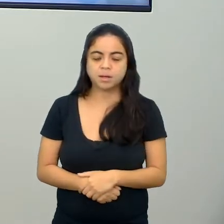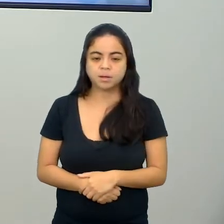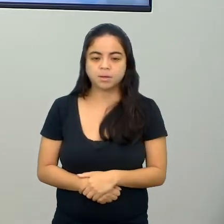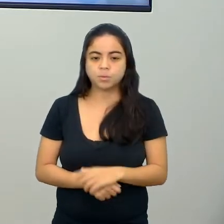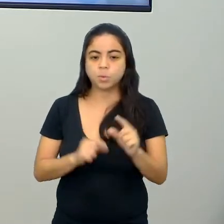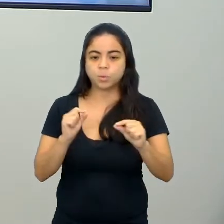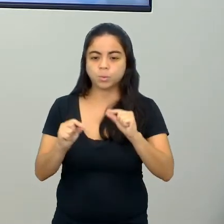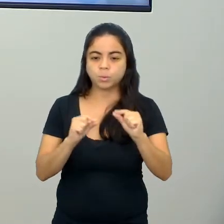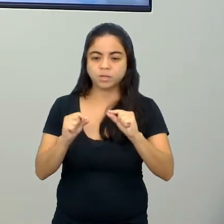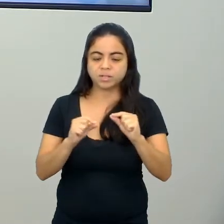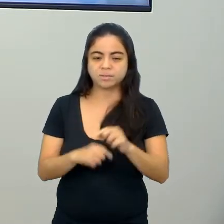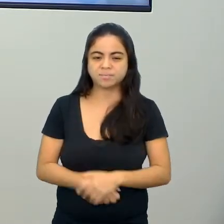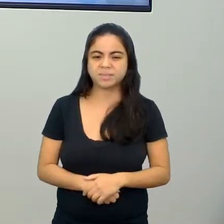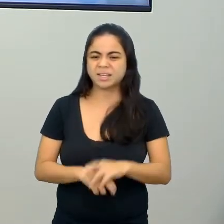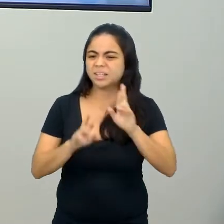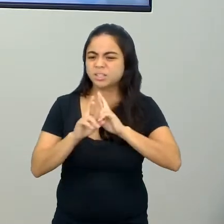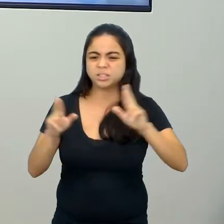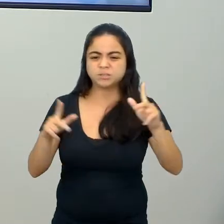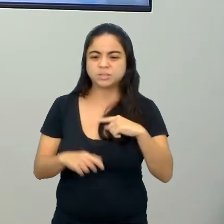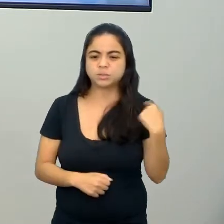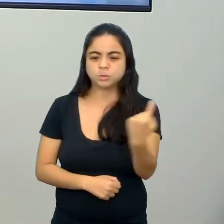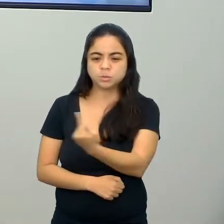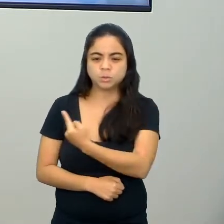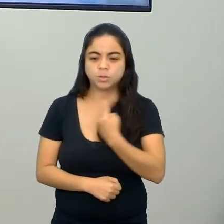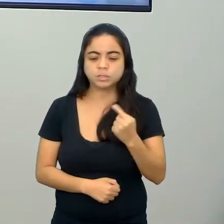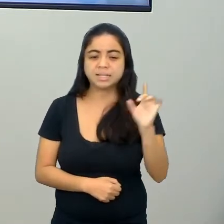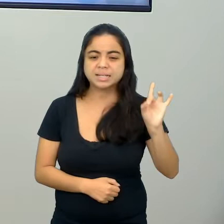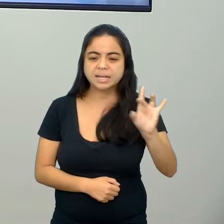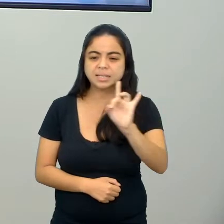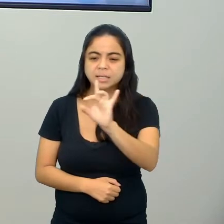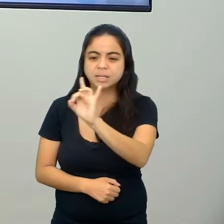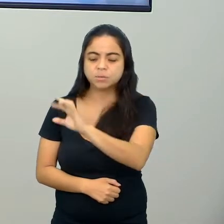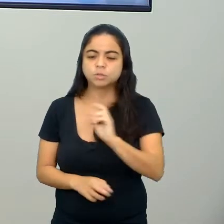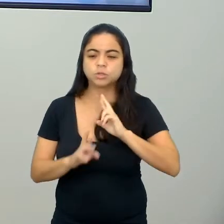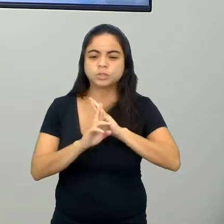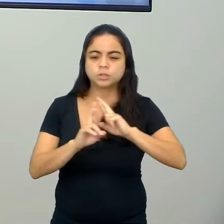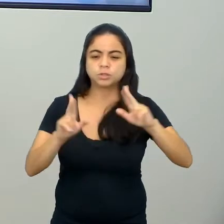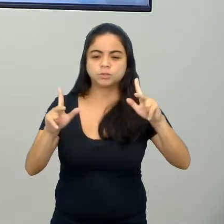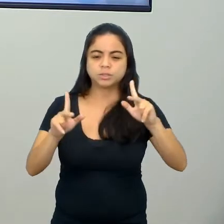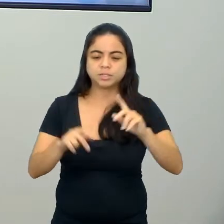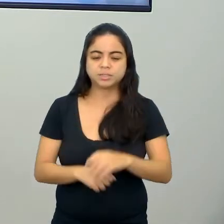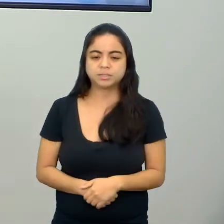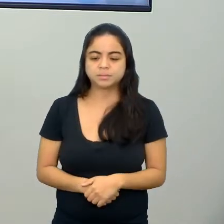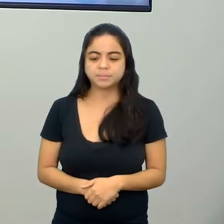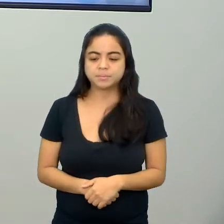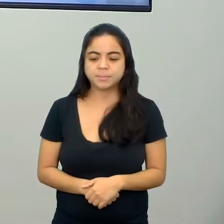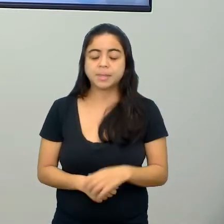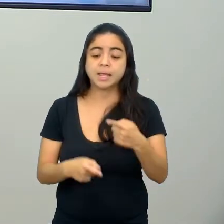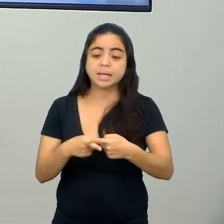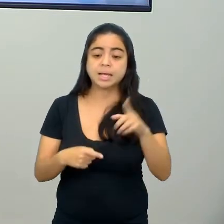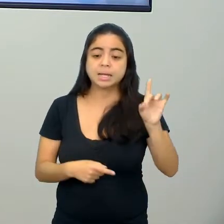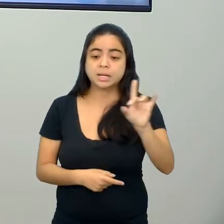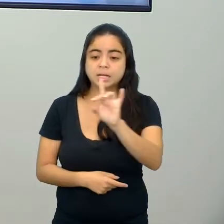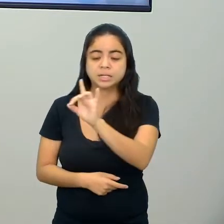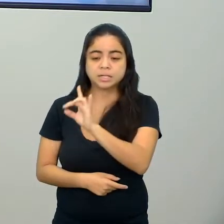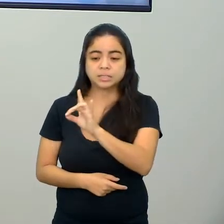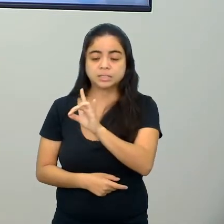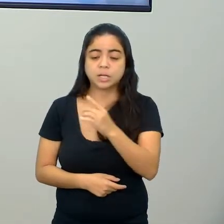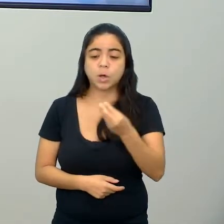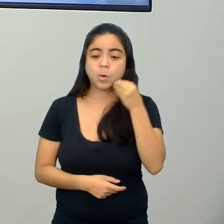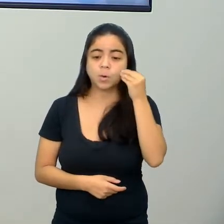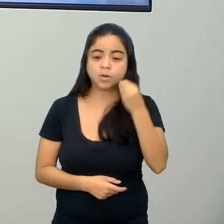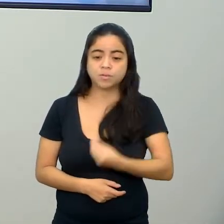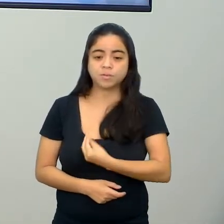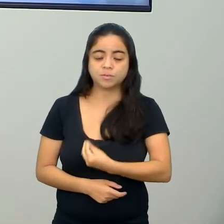coisas é que, ao contrário, nós sejamos realmente, cada um de nós, diferentes, né? Porque justamente nenhum de nós vai ter a mesma